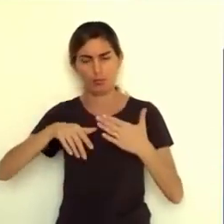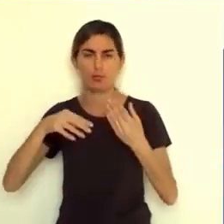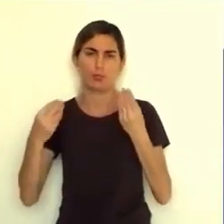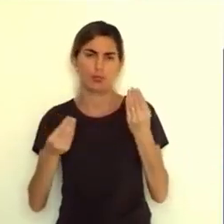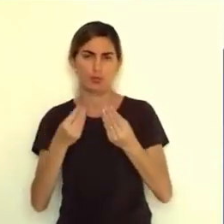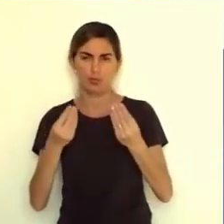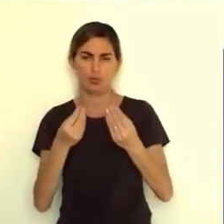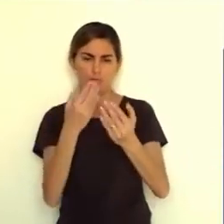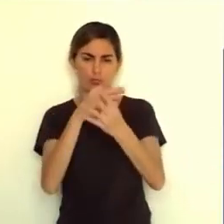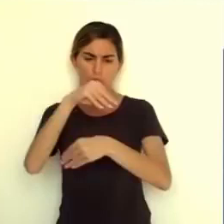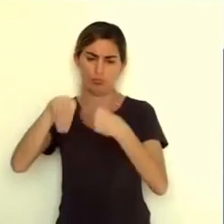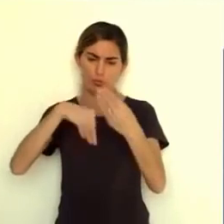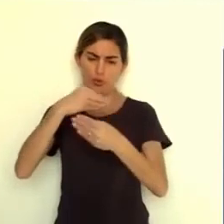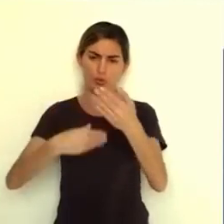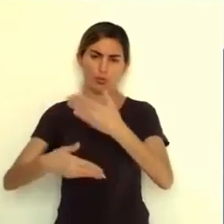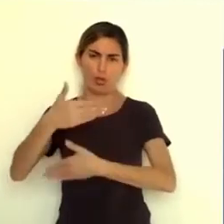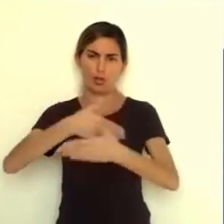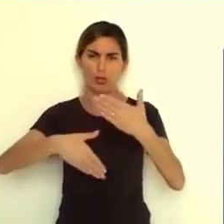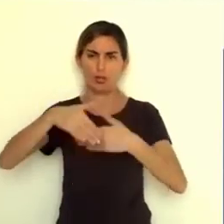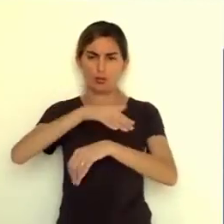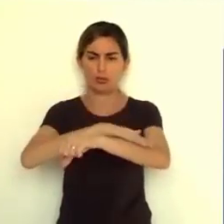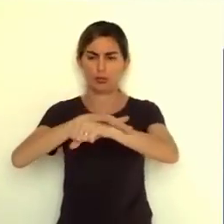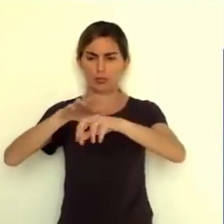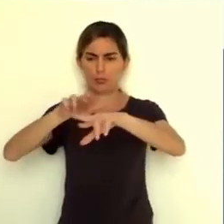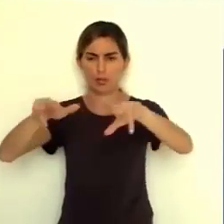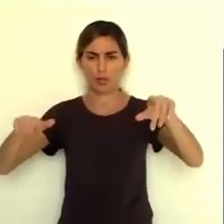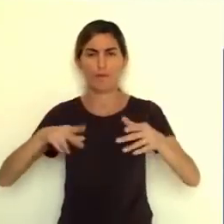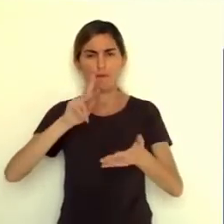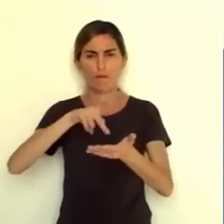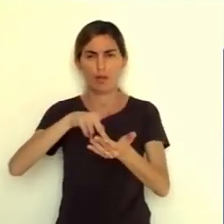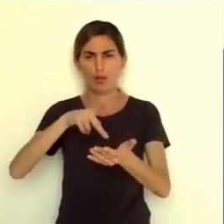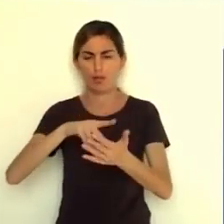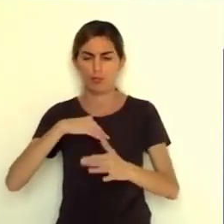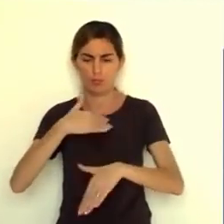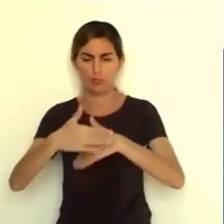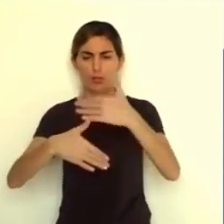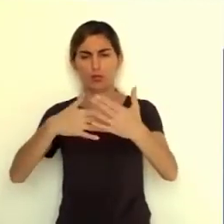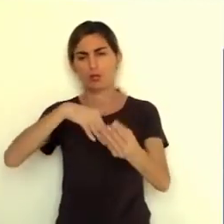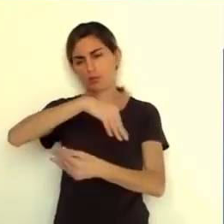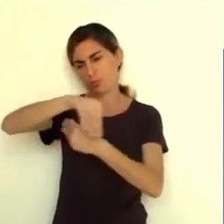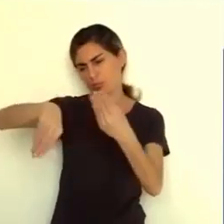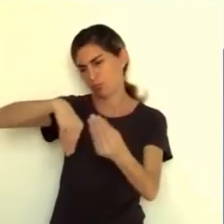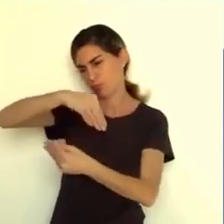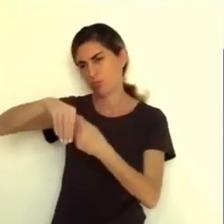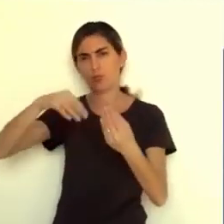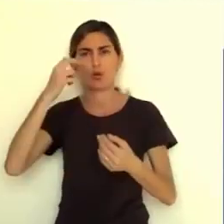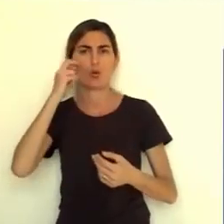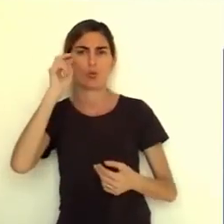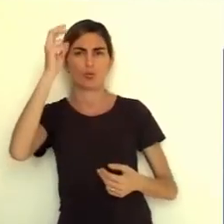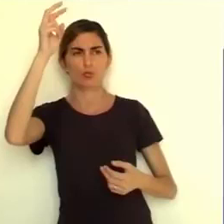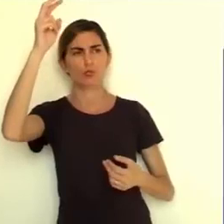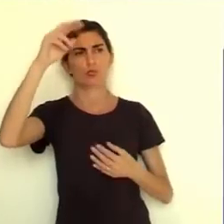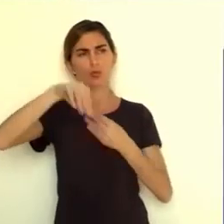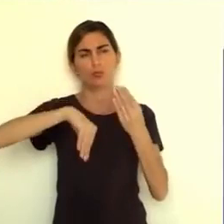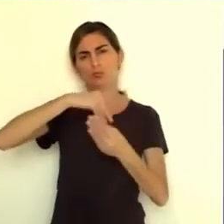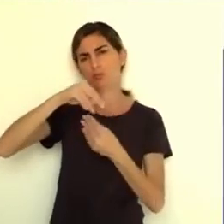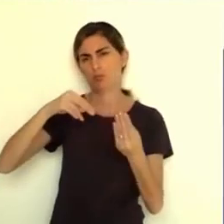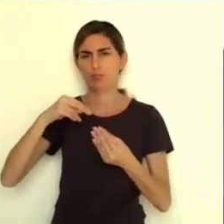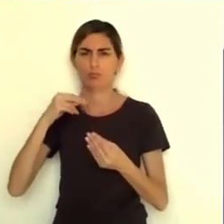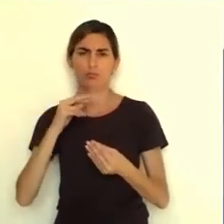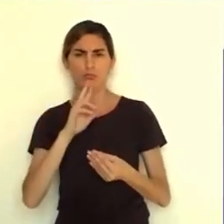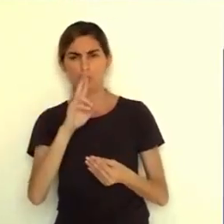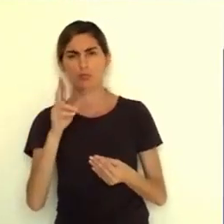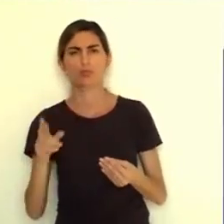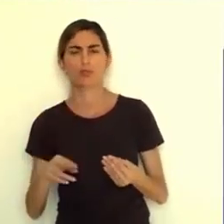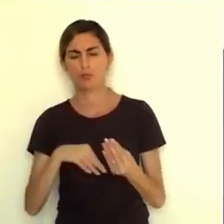então, portanto, uma mistura de relações étnicas com a verdadeira processo de miscigenação cultural. O